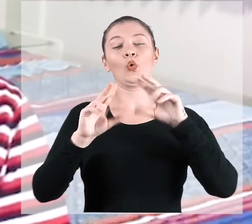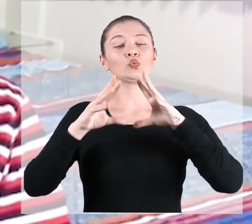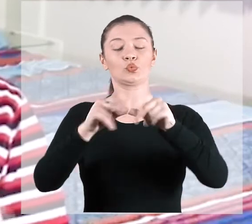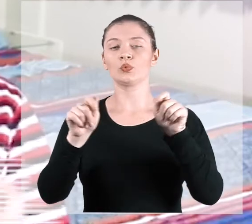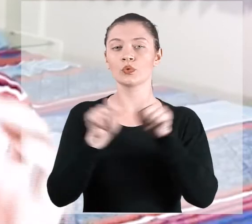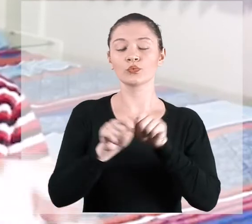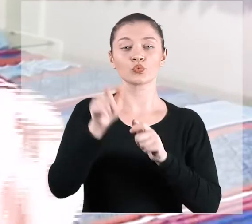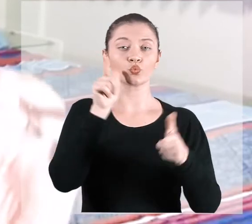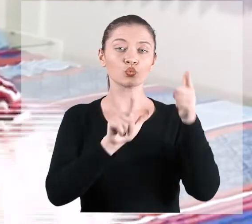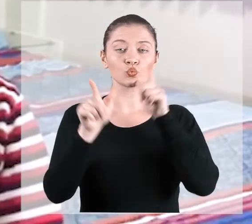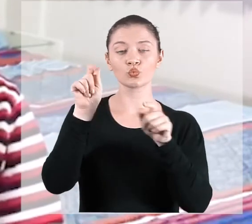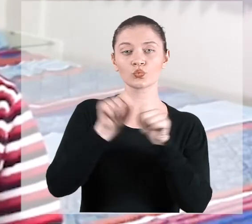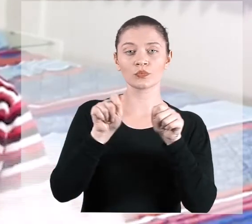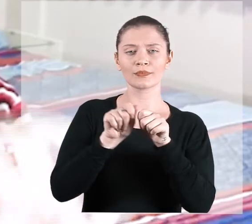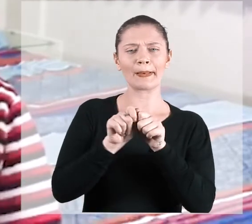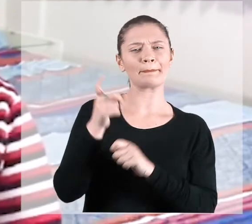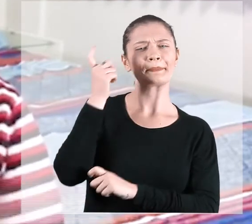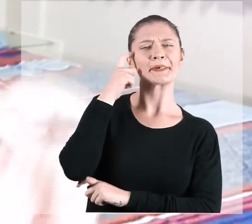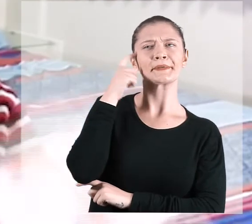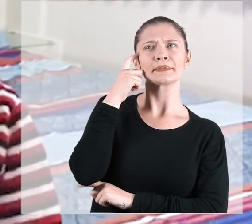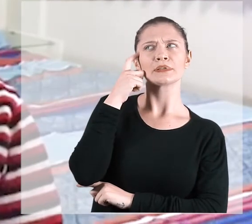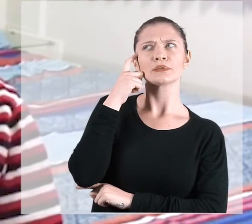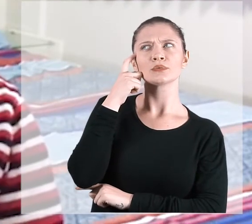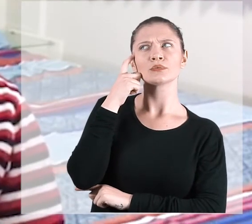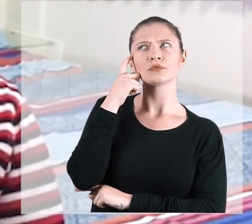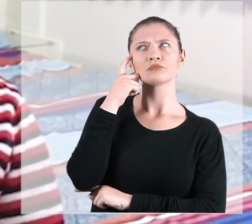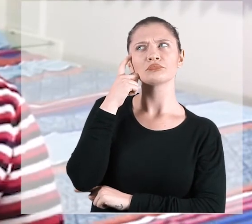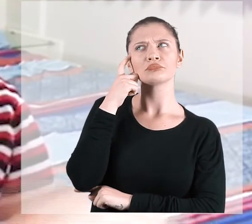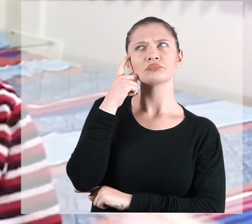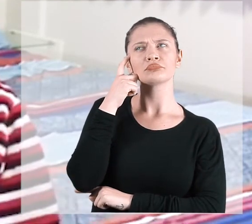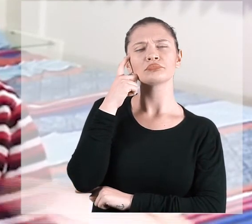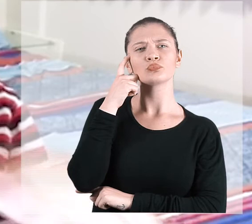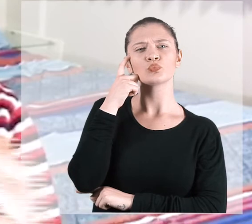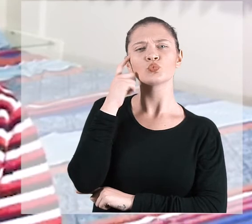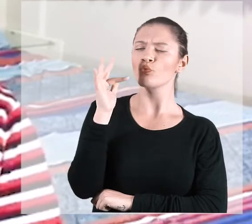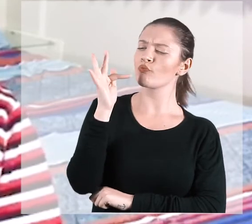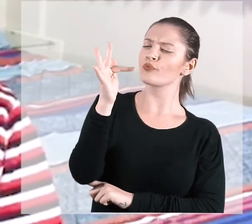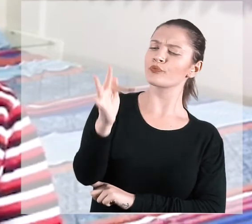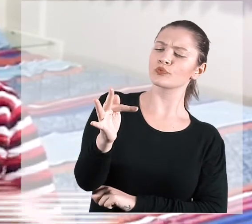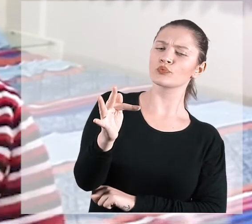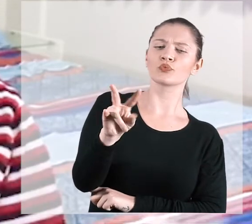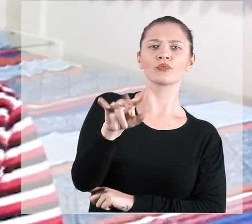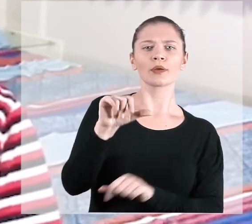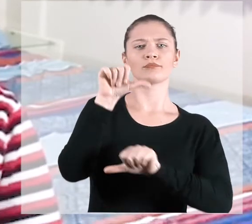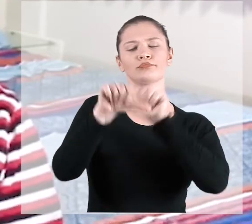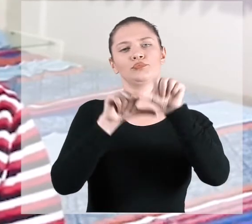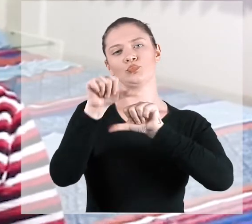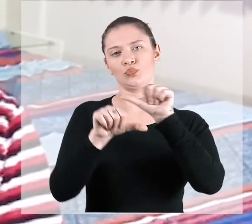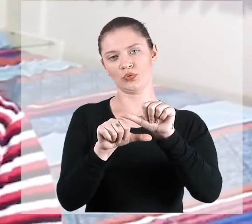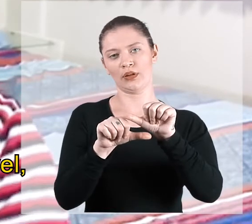fazer, nunca foi pensando que um dia eu poderia deixar de ser quem eu era. Eu poderia, no